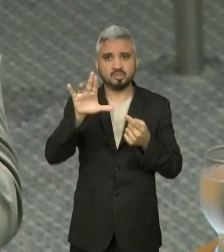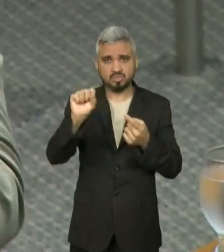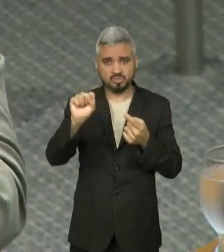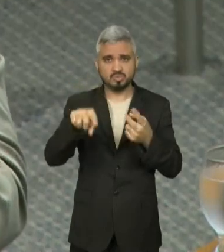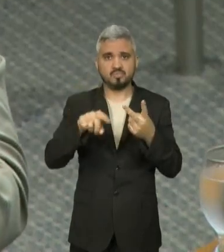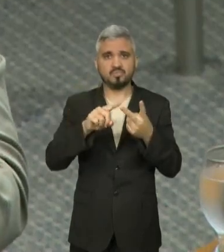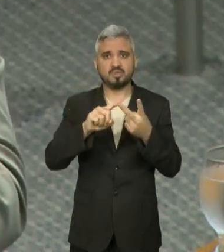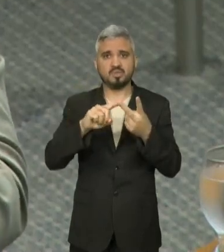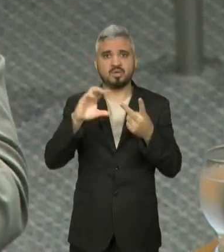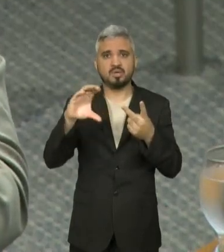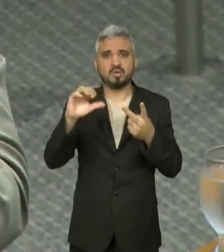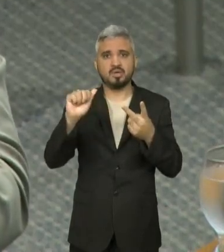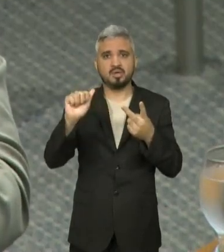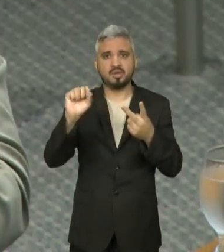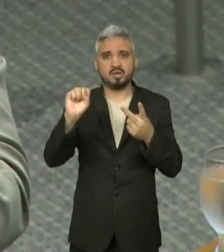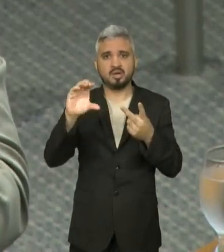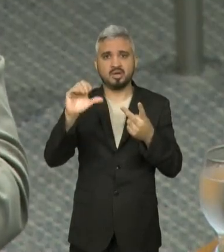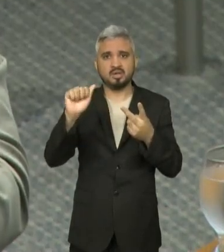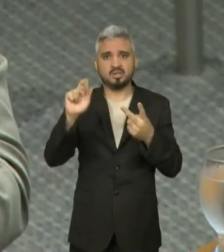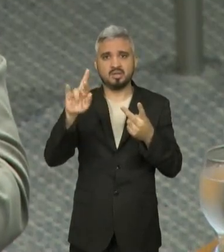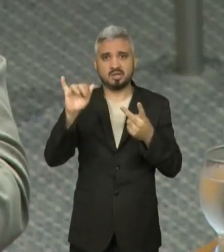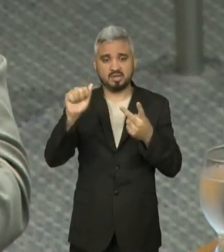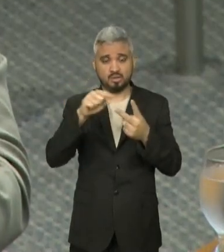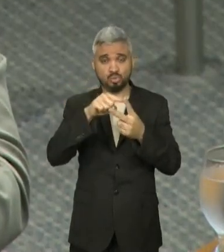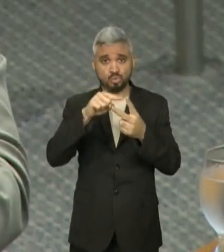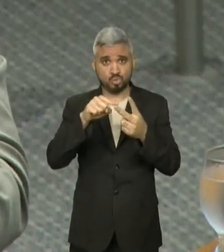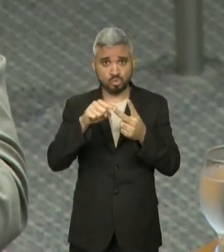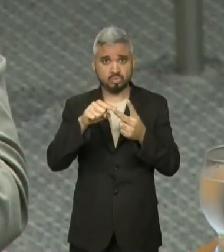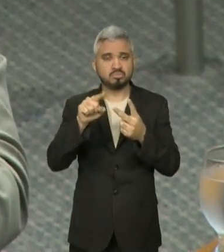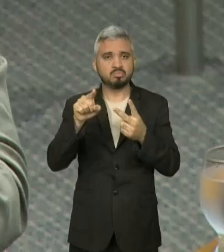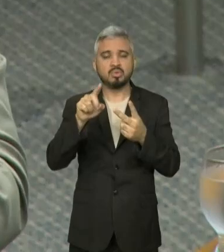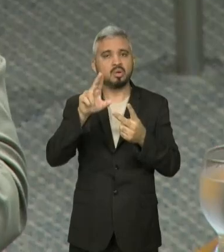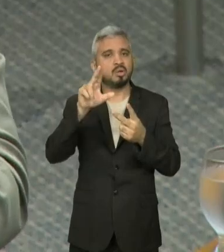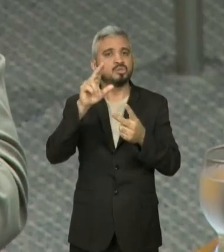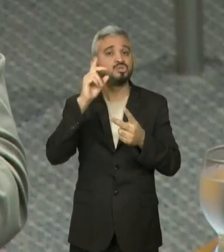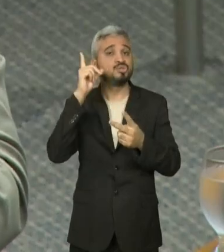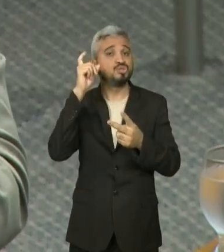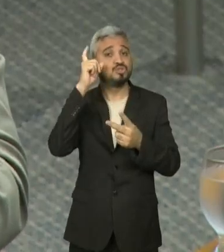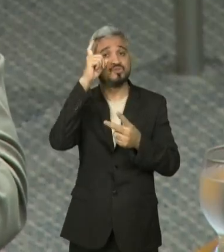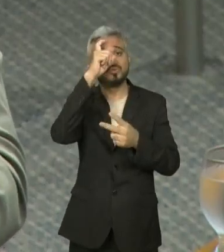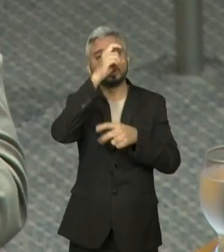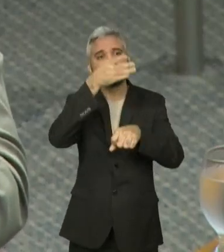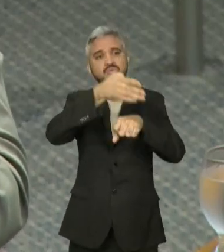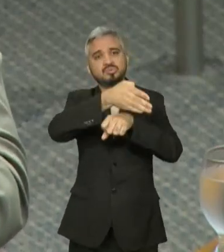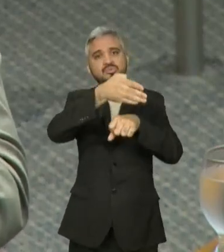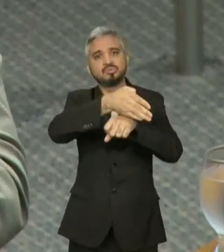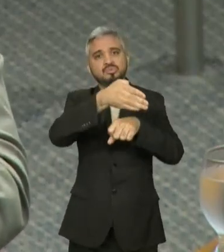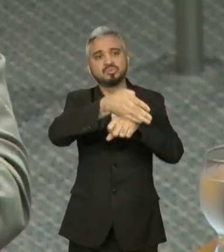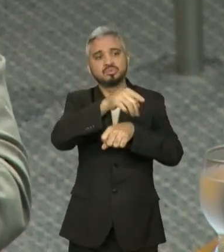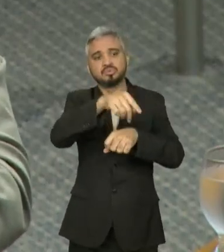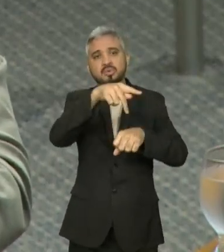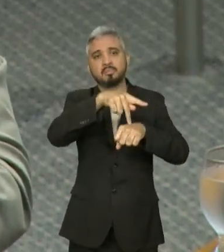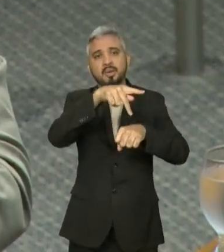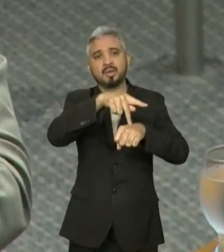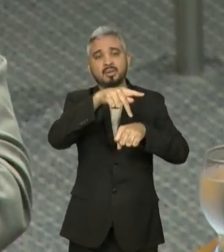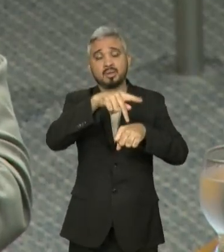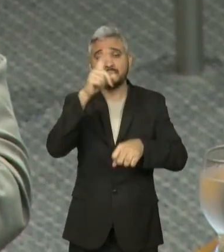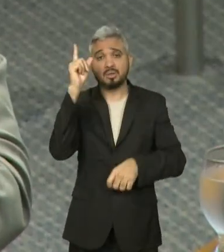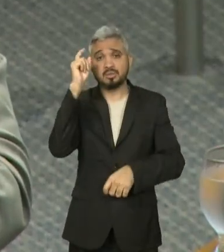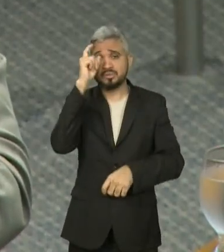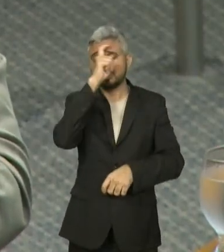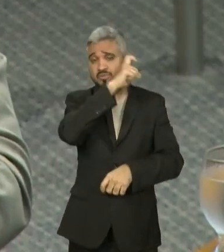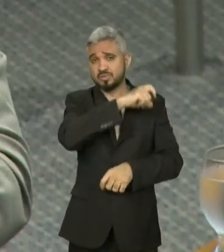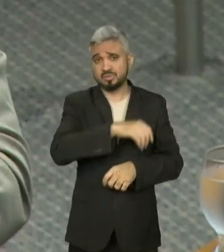na realidade, deputado, o senhor sabe que o povo provou, foi 9.282 votos de maioria que a prefeita Vanessa Maia